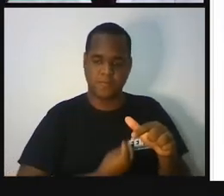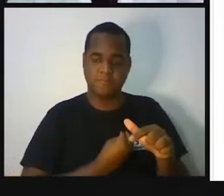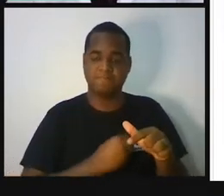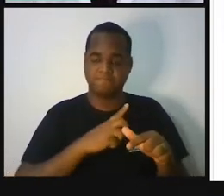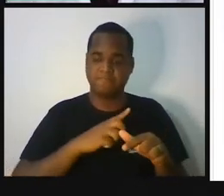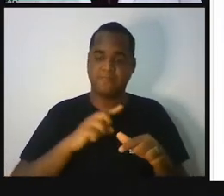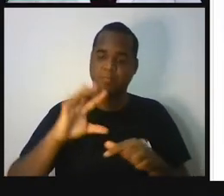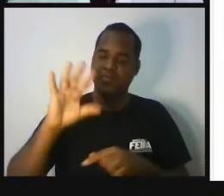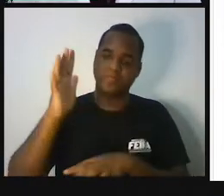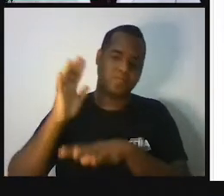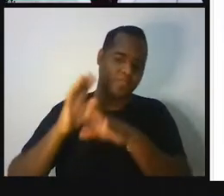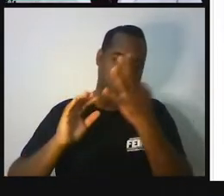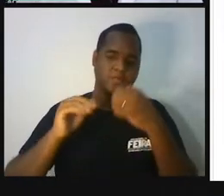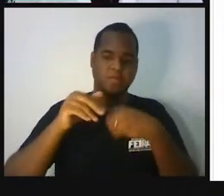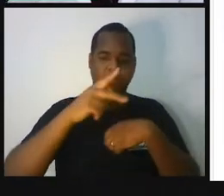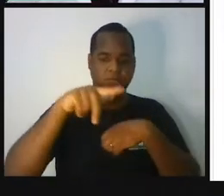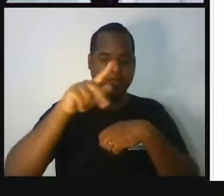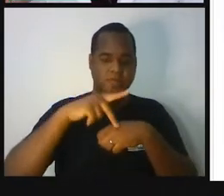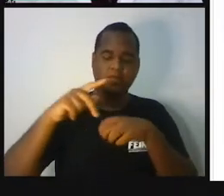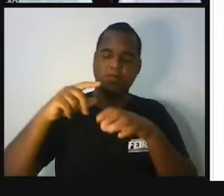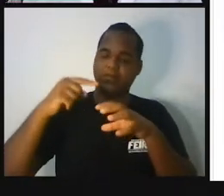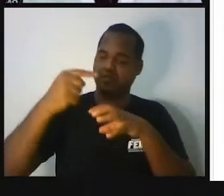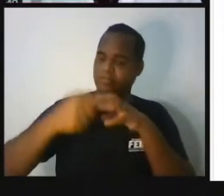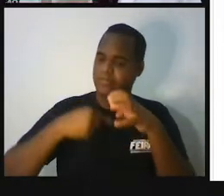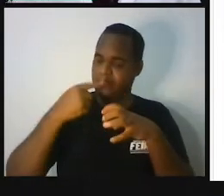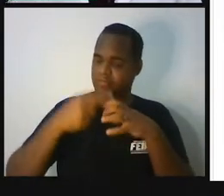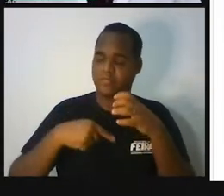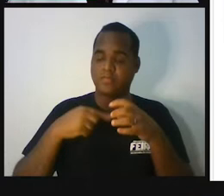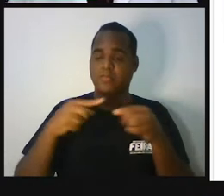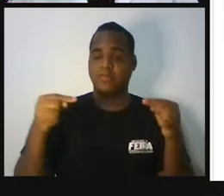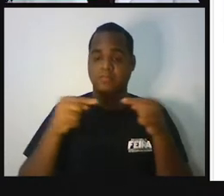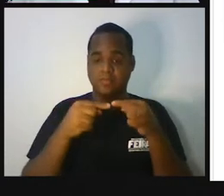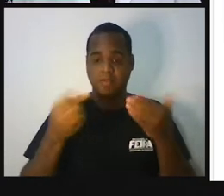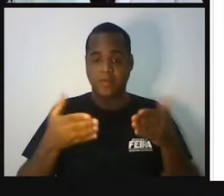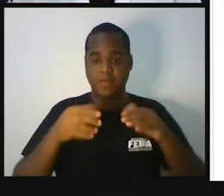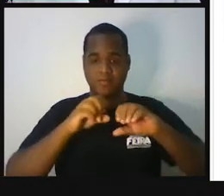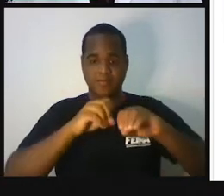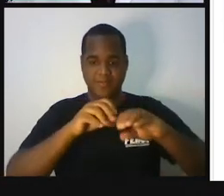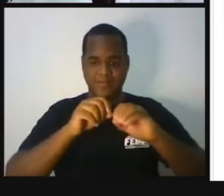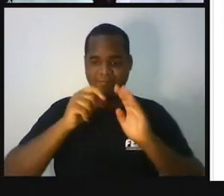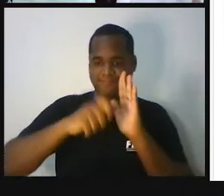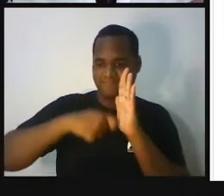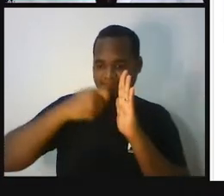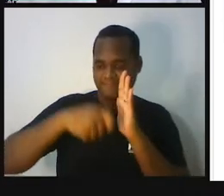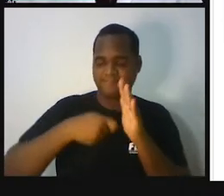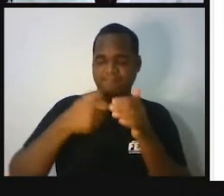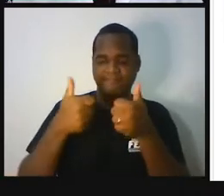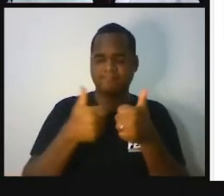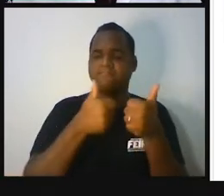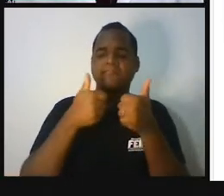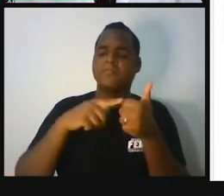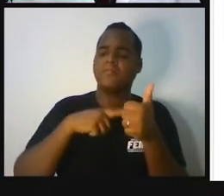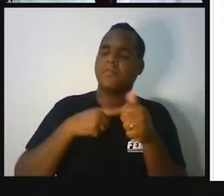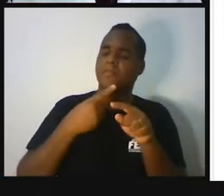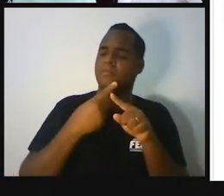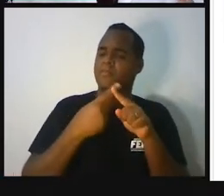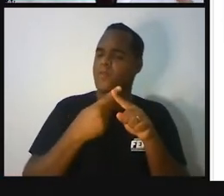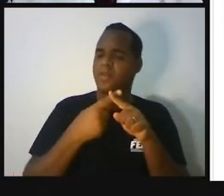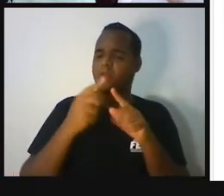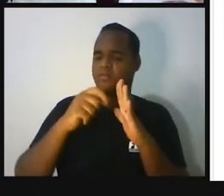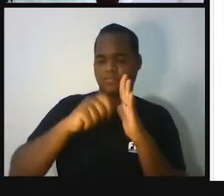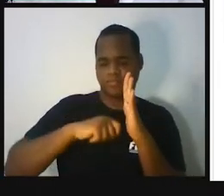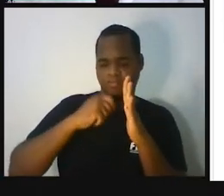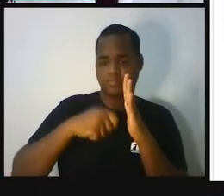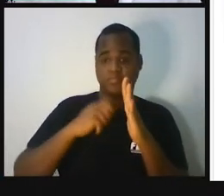em vários países do mundo nesse momento que essa aula tá sendo gravado o porquê que a vacinação